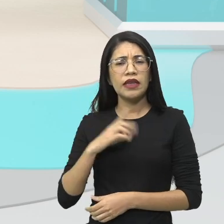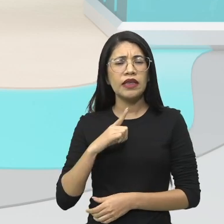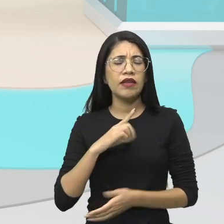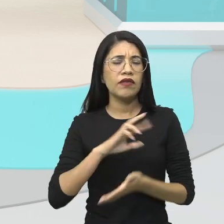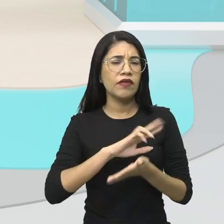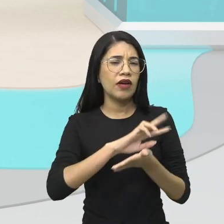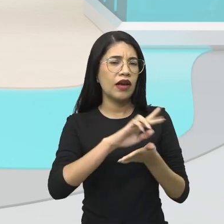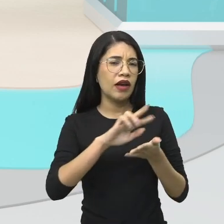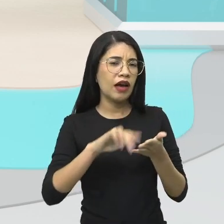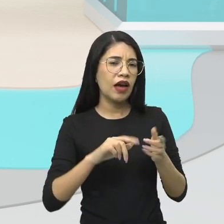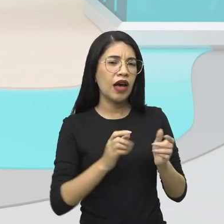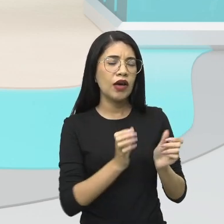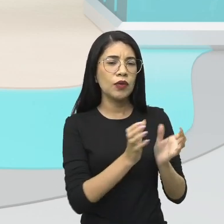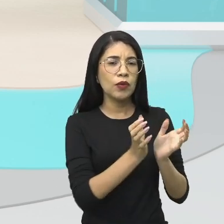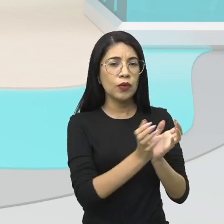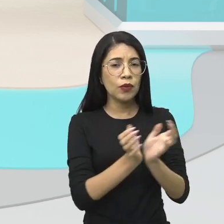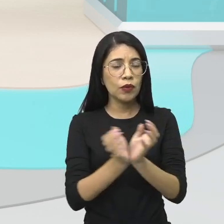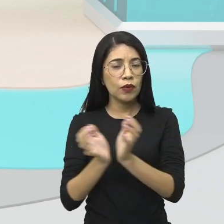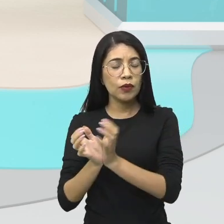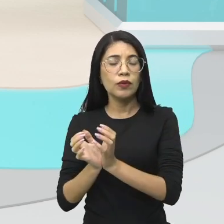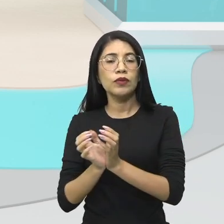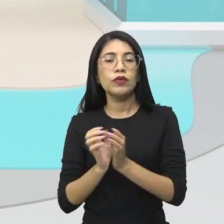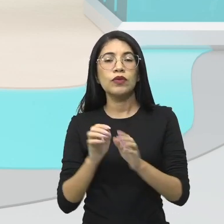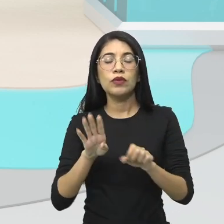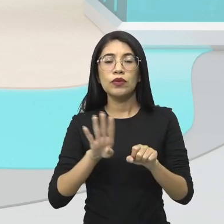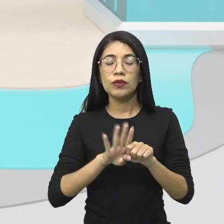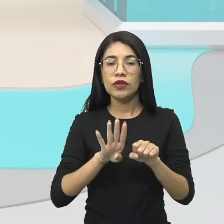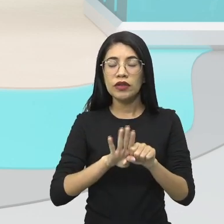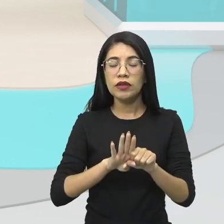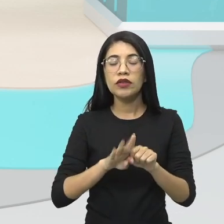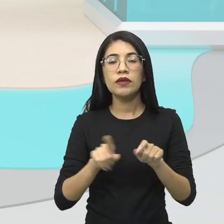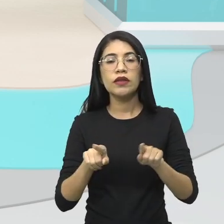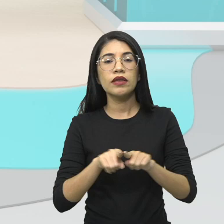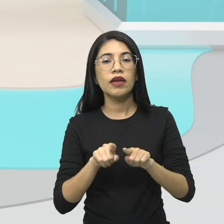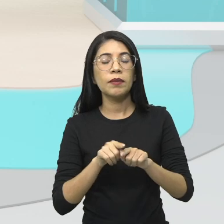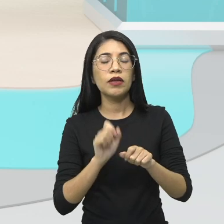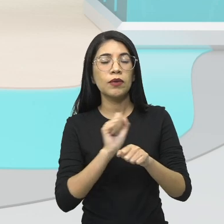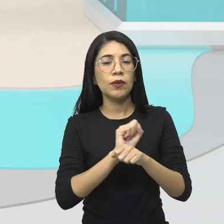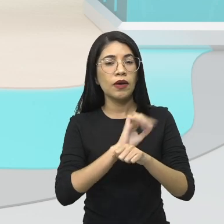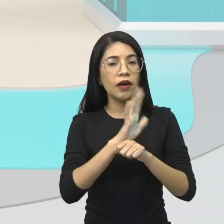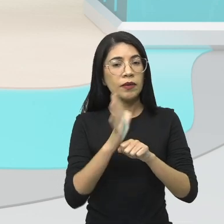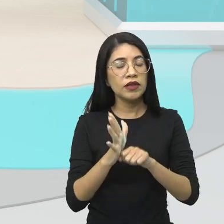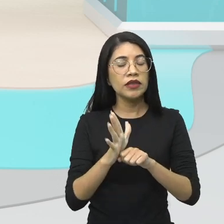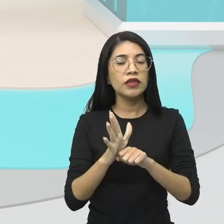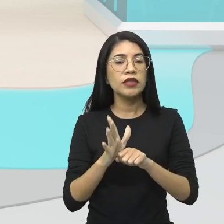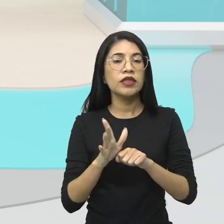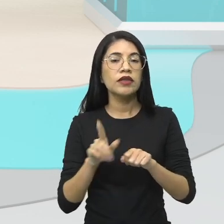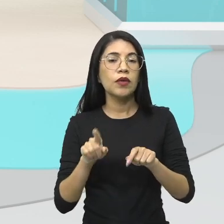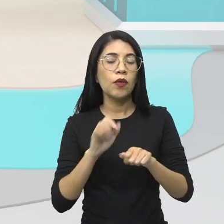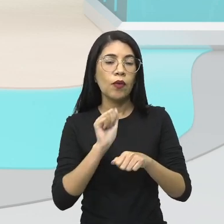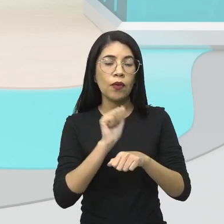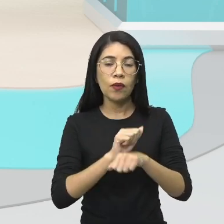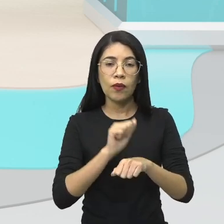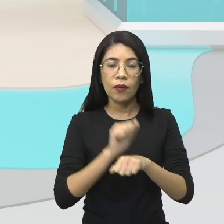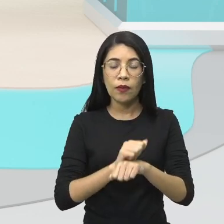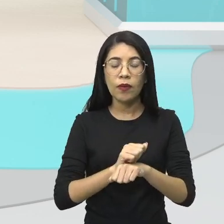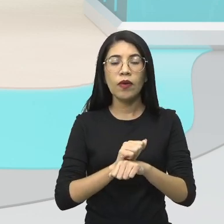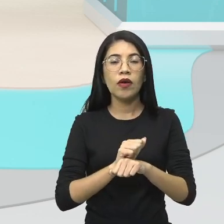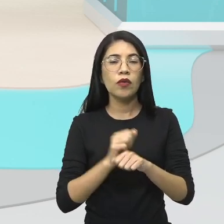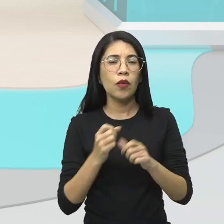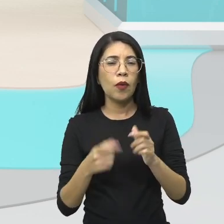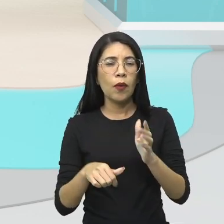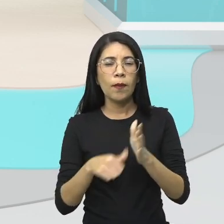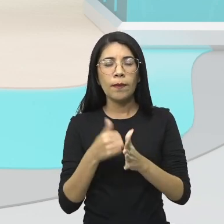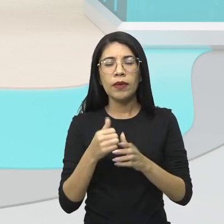várias classificações desses substantivos, né? Os substantivos abstratos, os substantivos concretos,